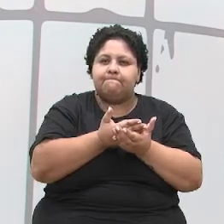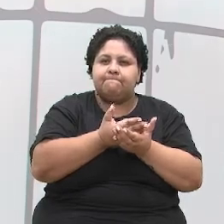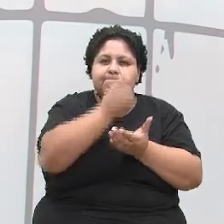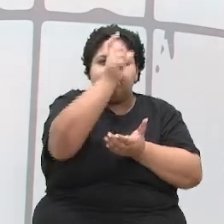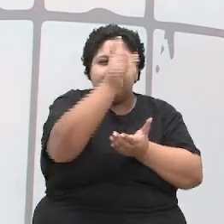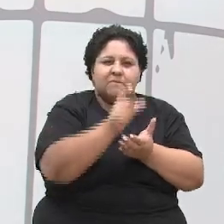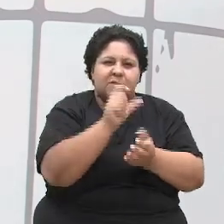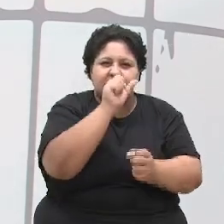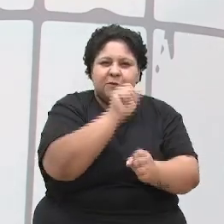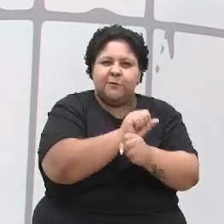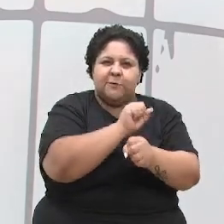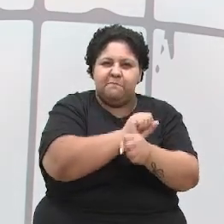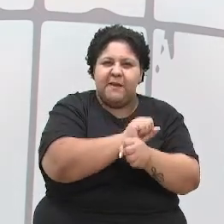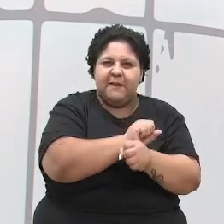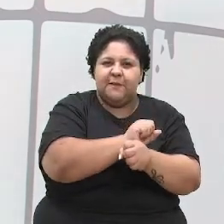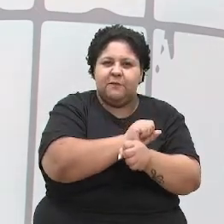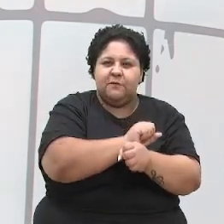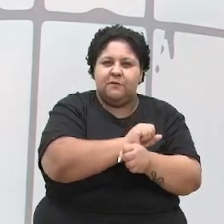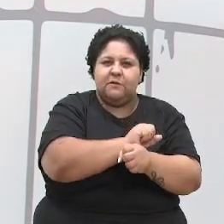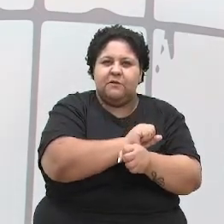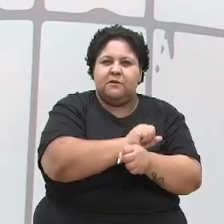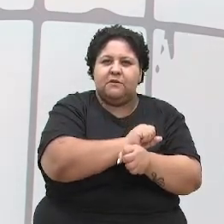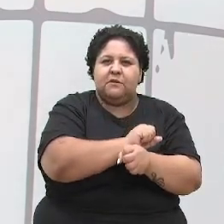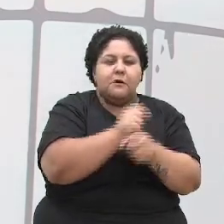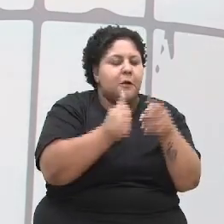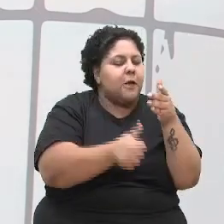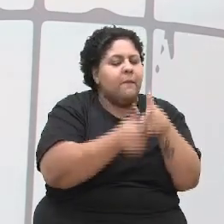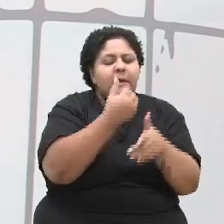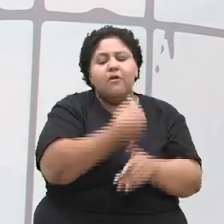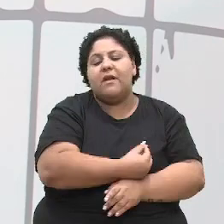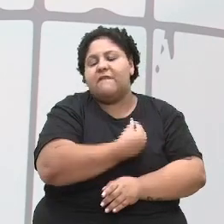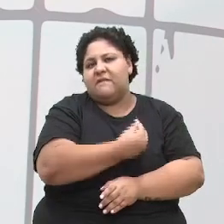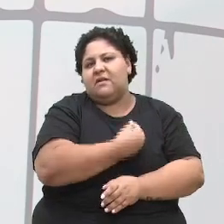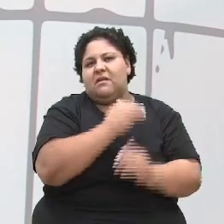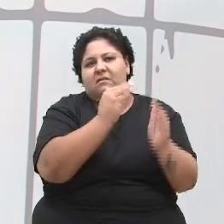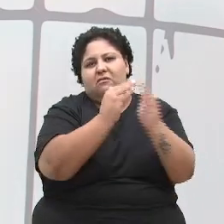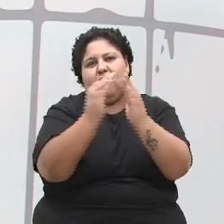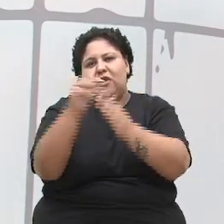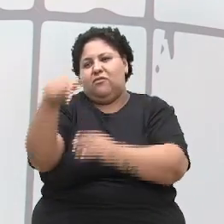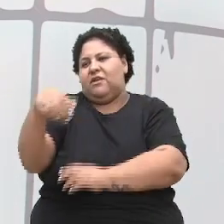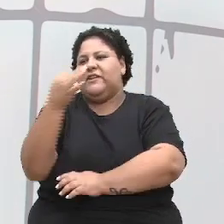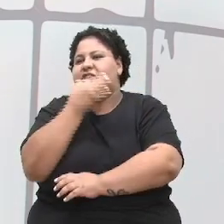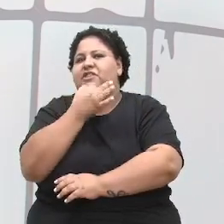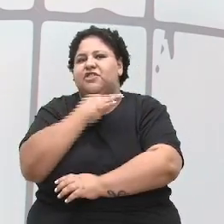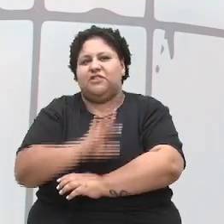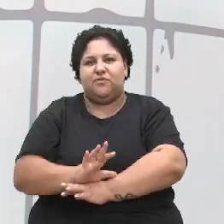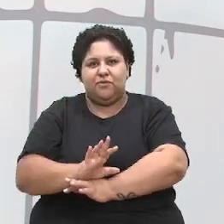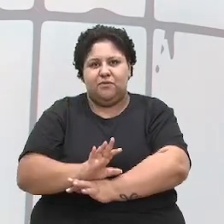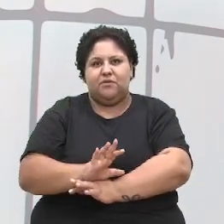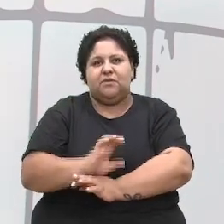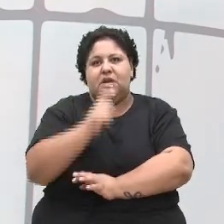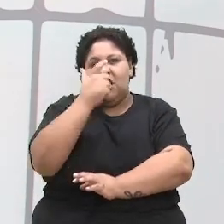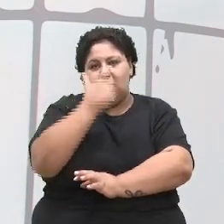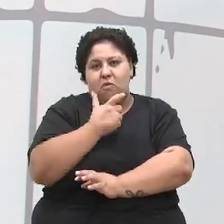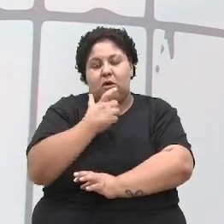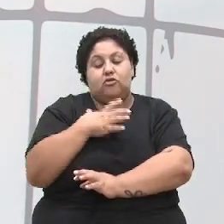é tanto, mas é que melhora a vida dele. Então, acho que foi uma